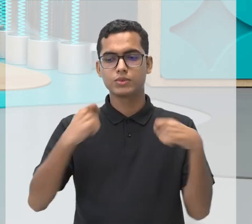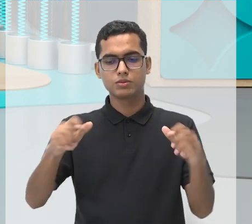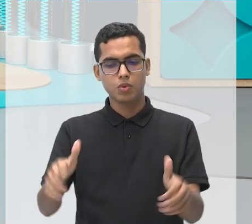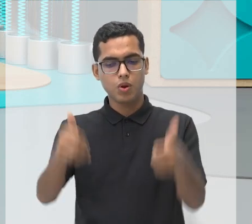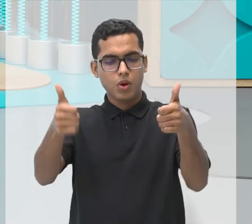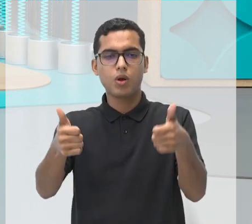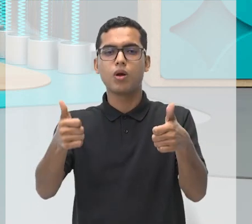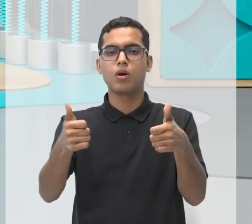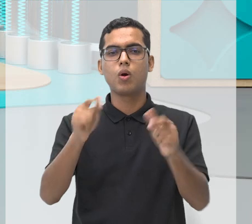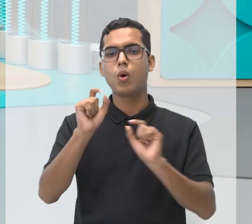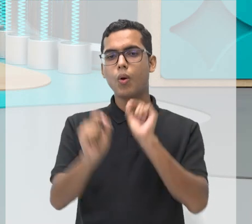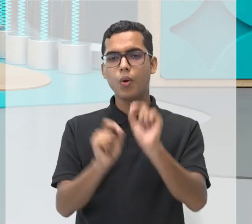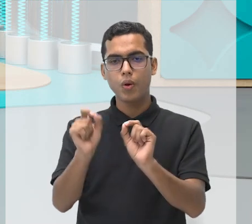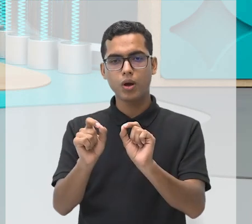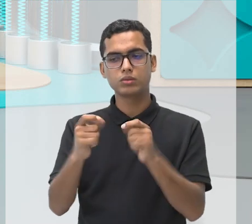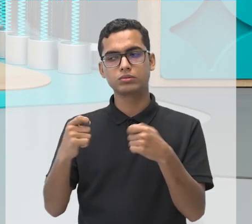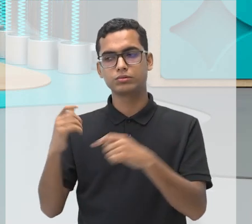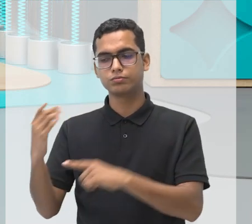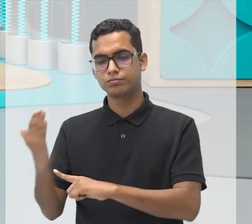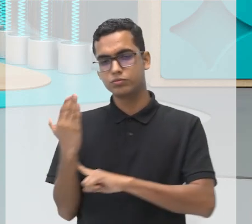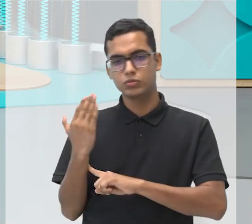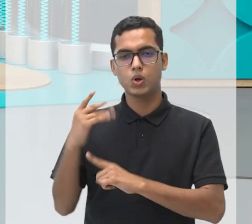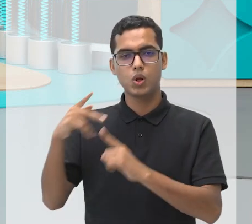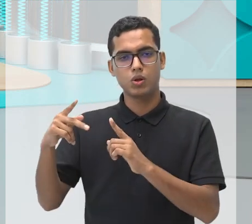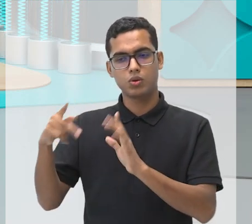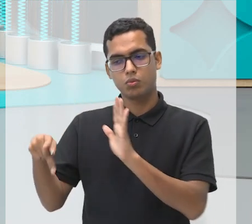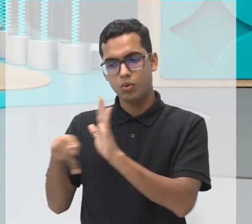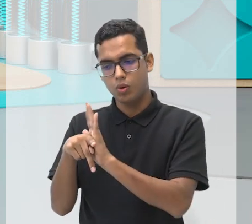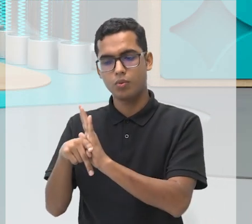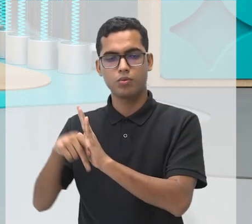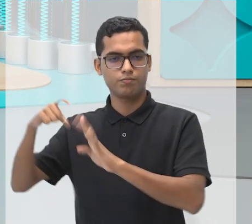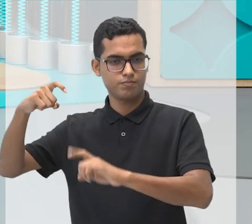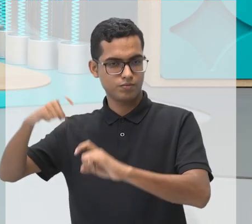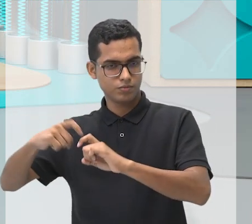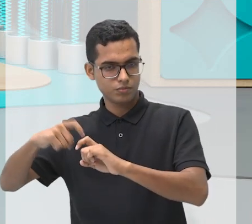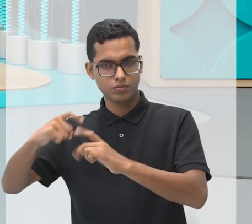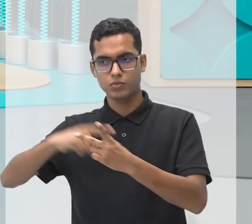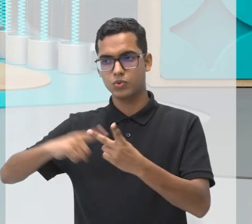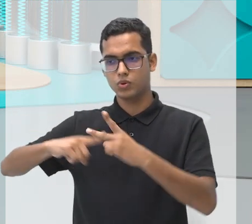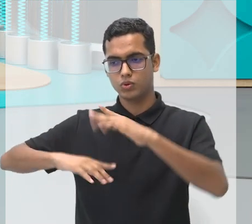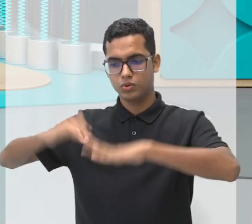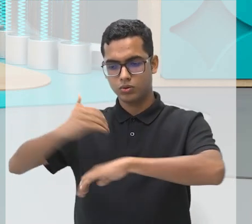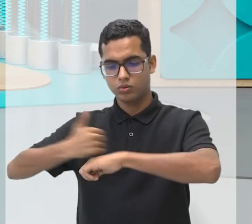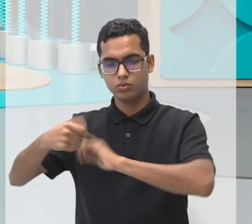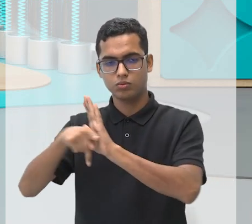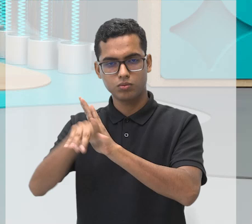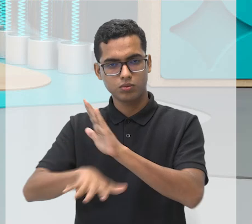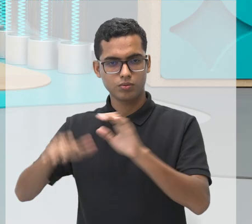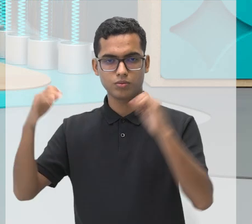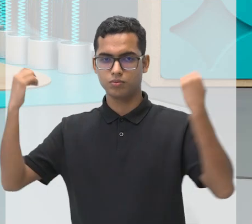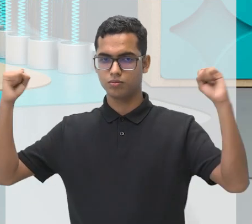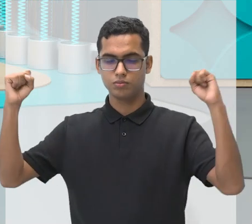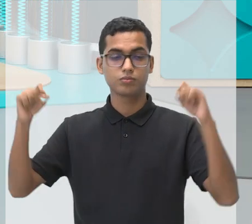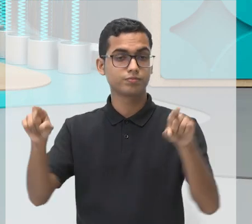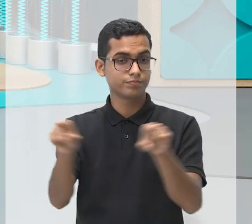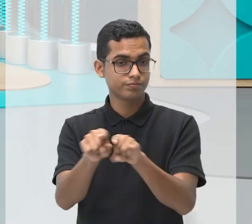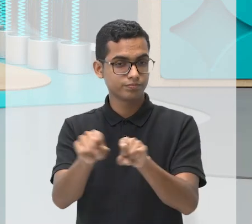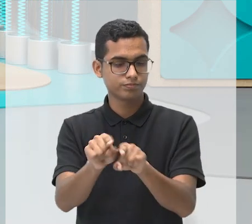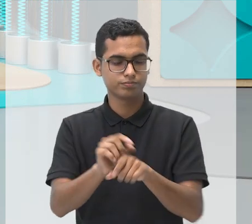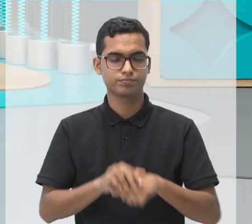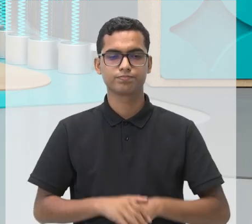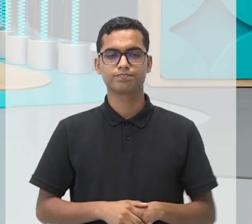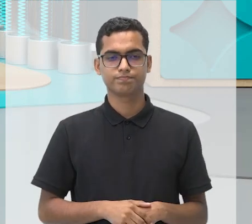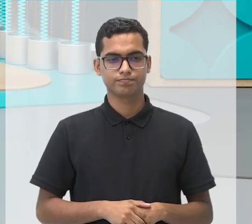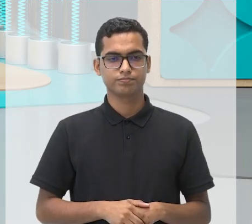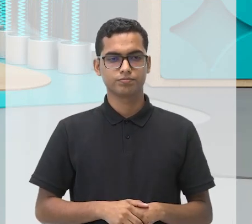preciso investigar ali com o auxílio de um médico, com o olhar de um profissional de educação física, ok? Outro aspecto